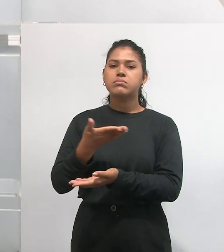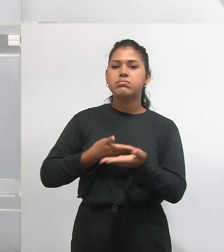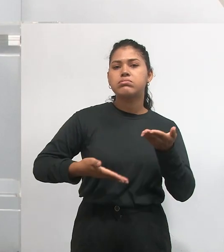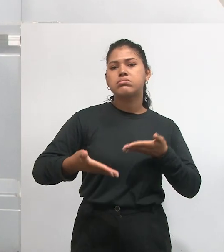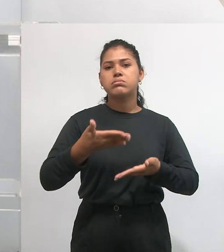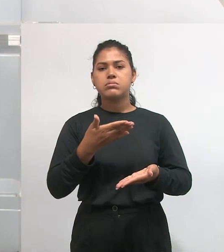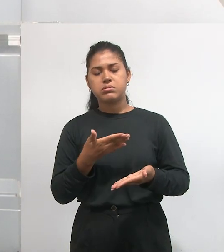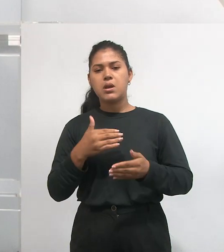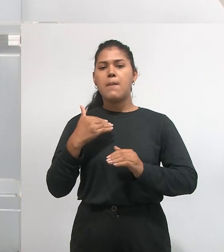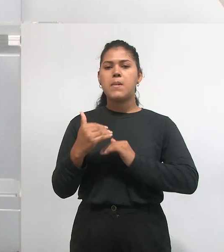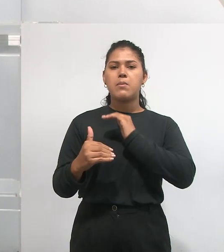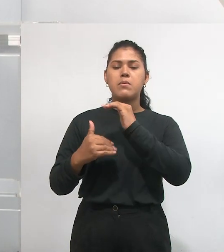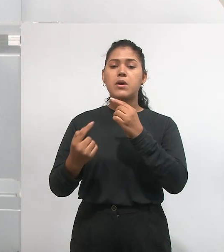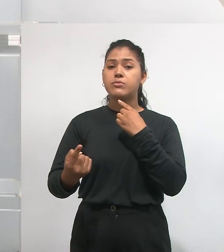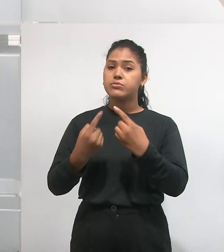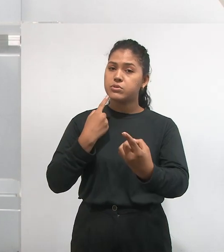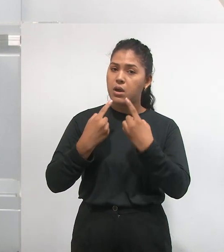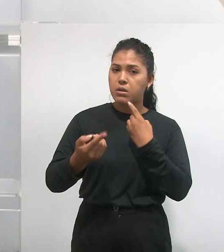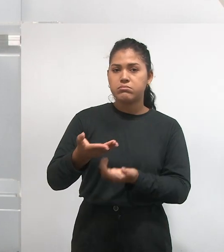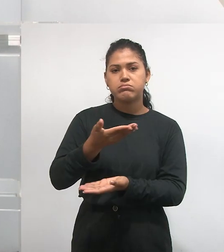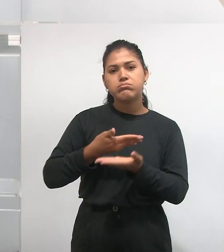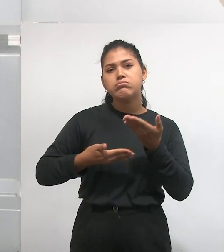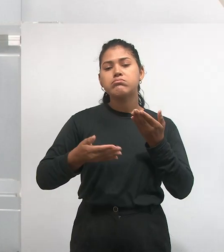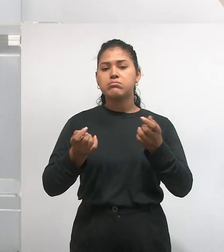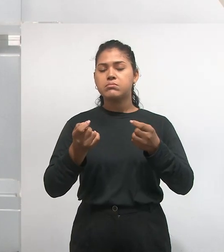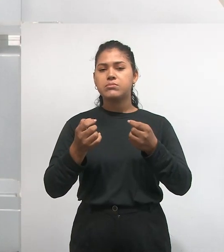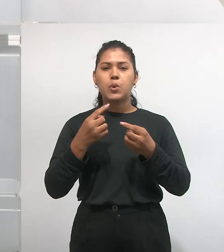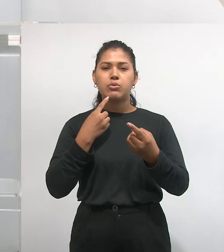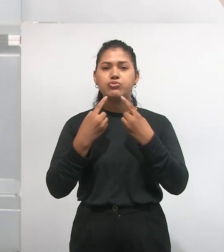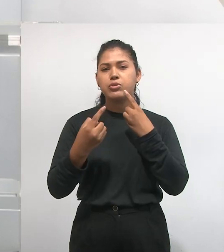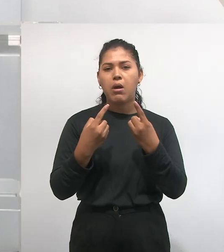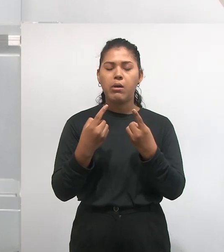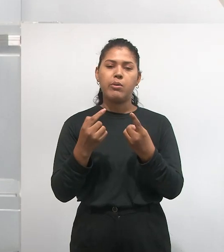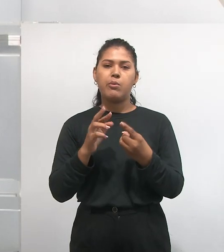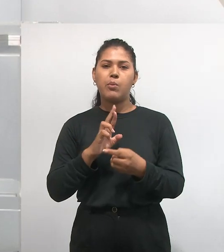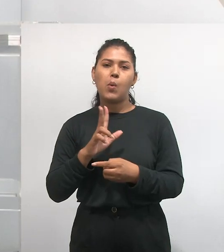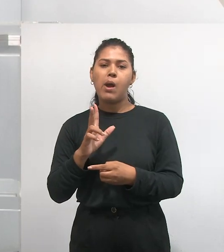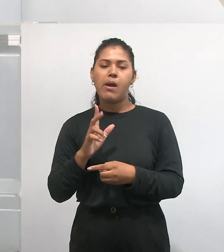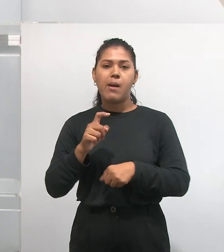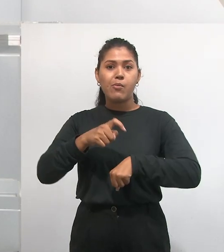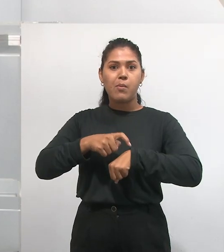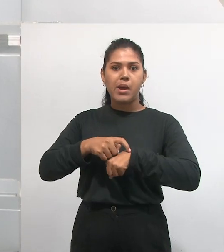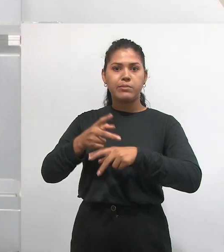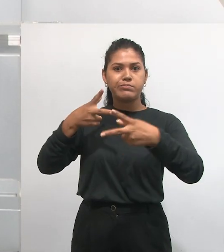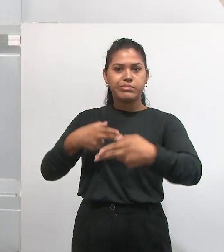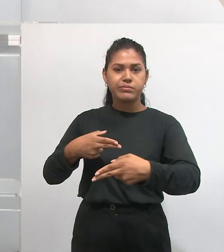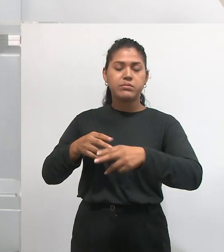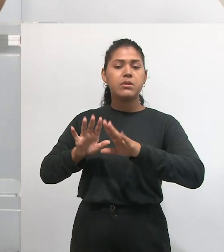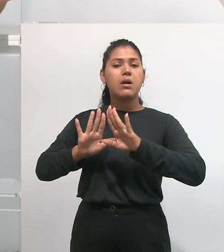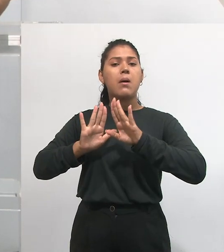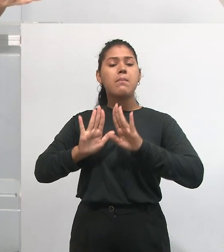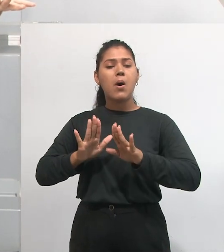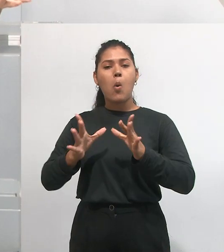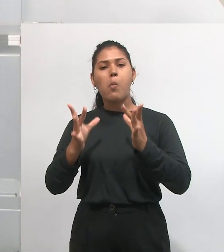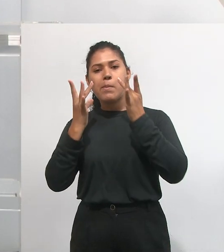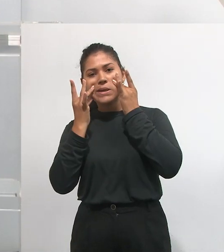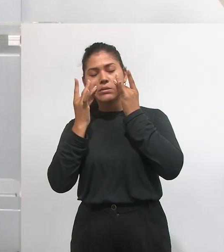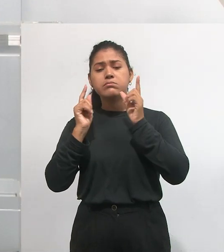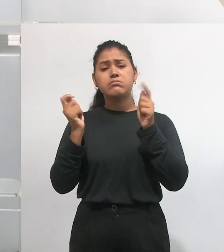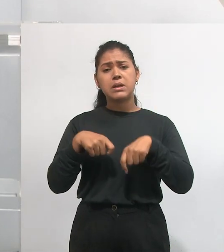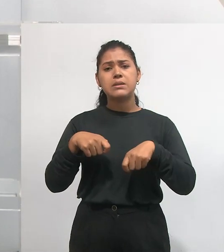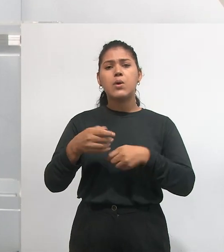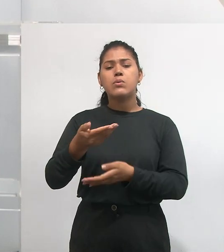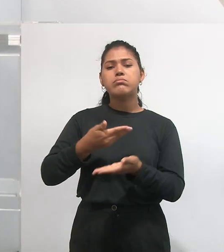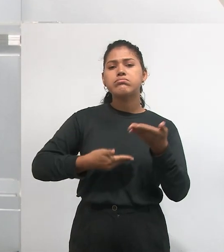aqui, para a gente desenvolver o diálogo, talvez não um diálogo, né, ao mesmo tempo, né, ou ao vivo, mas